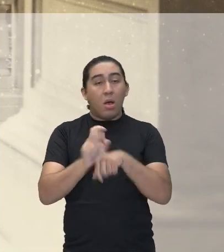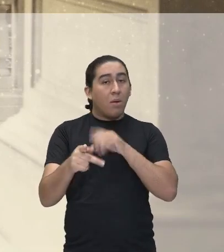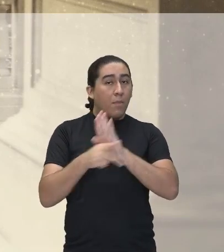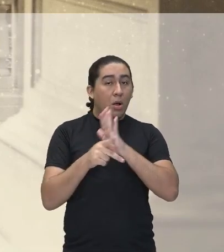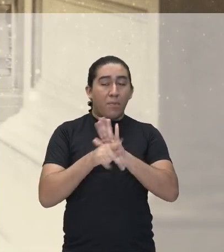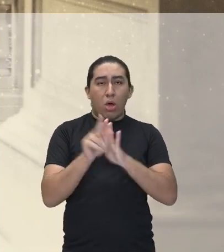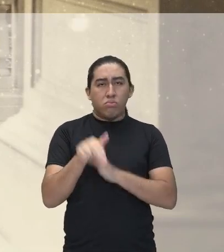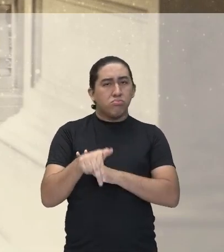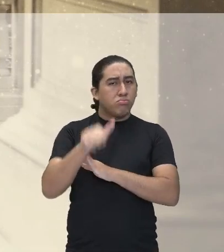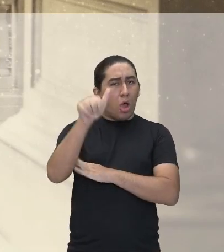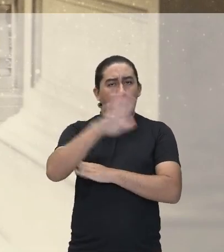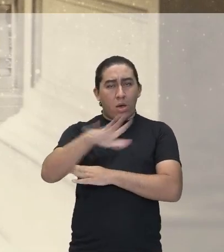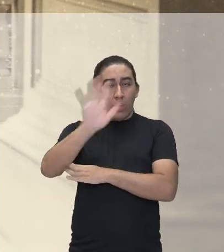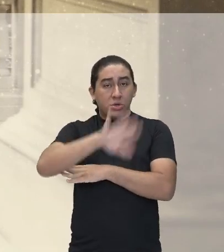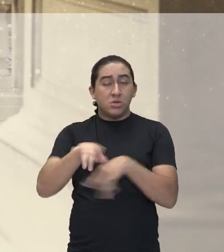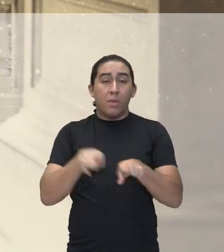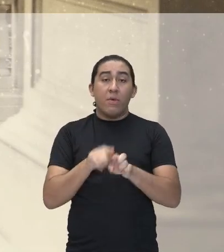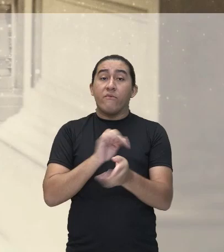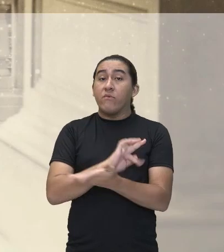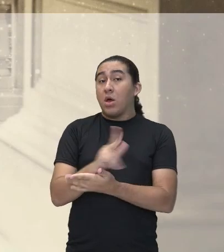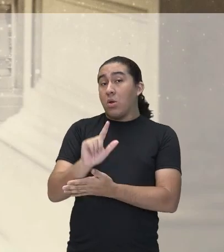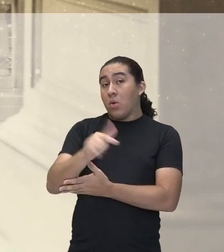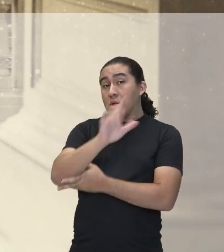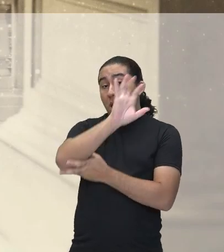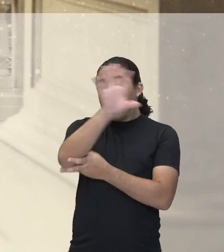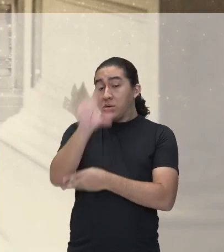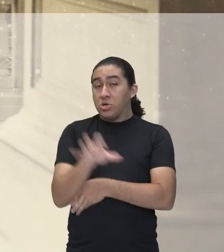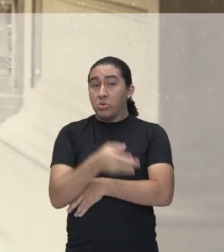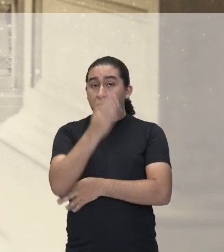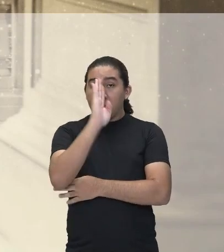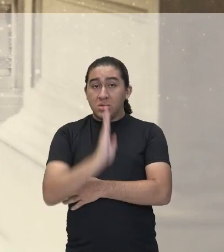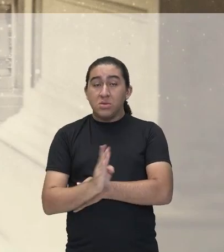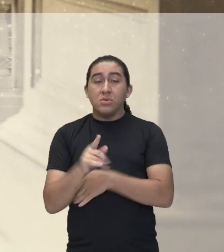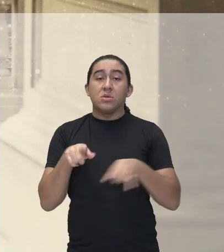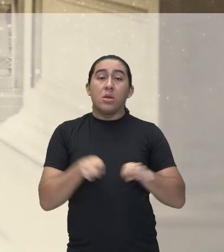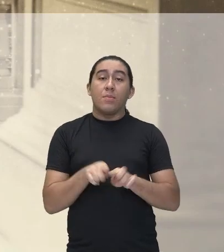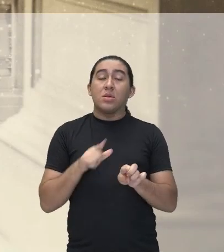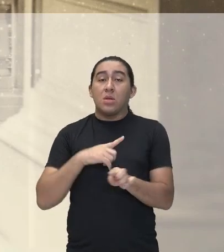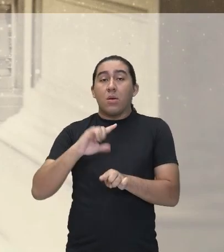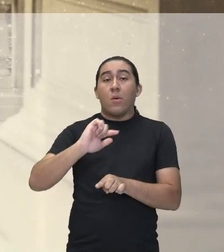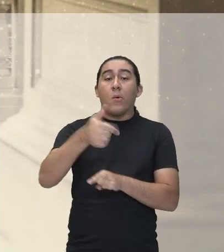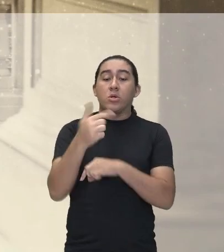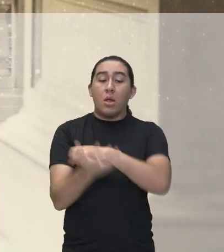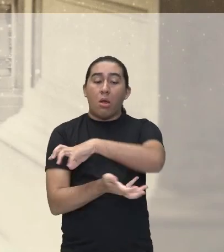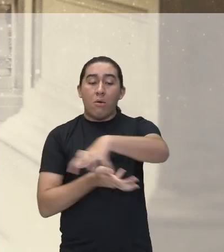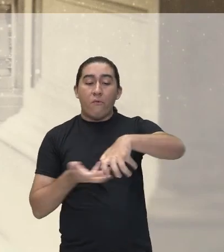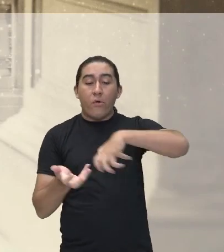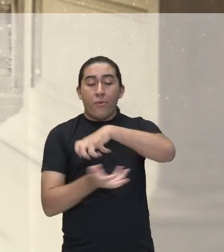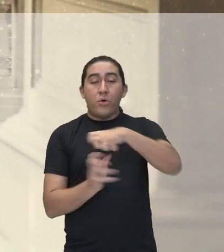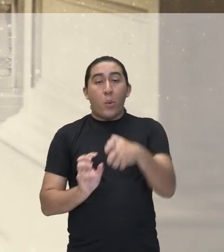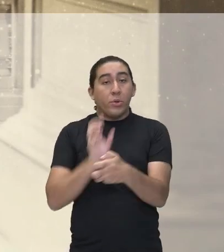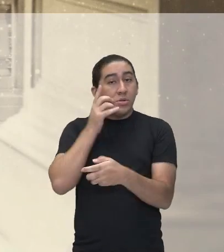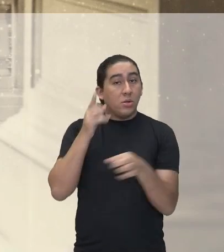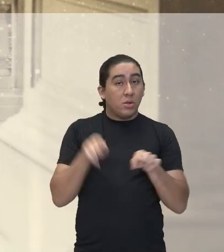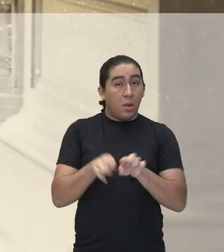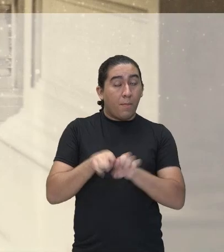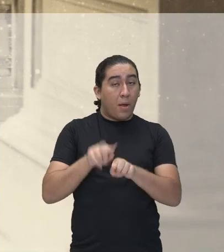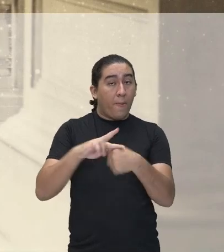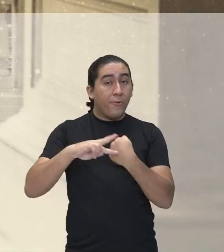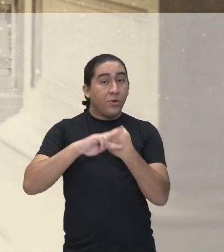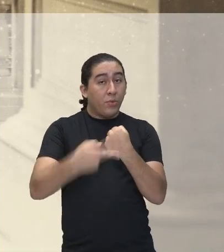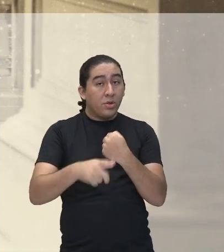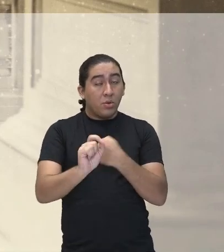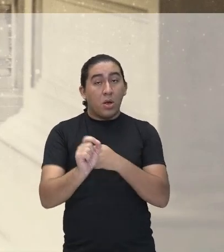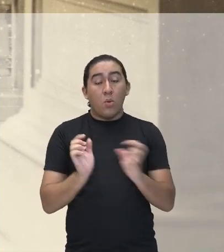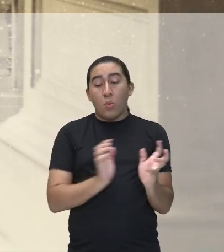e em várias outras partes do Brasil também tivemos, outras revoltas. E isso faz com que a classe conservadora